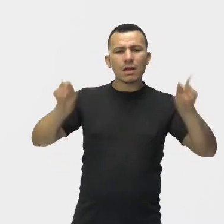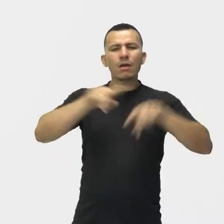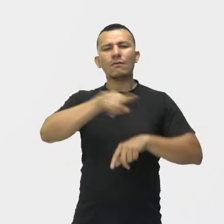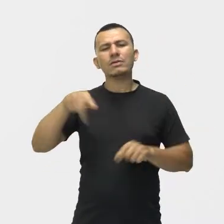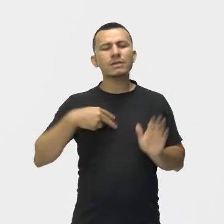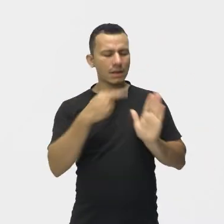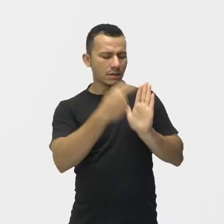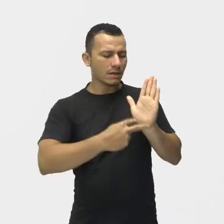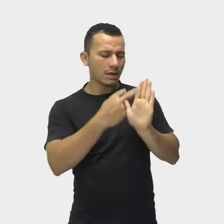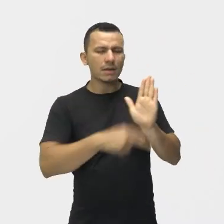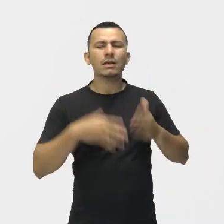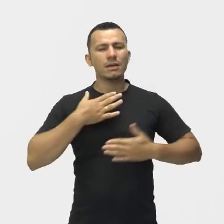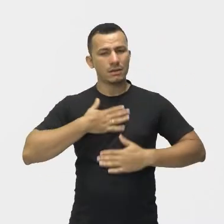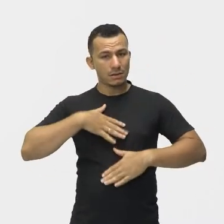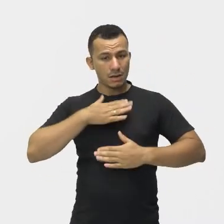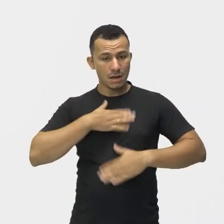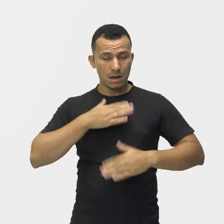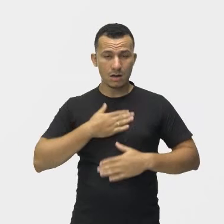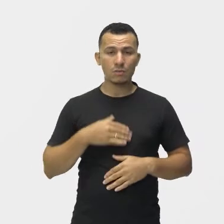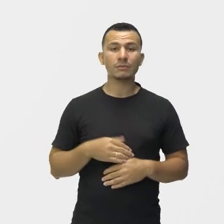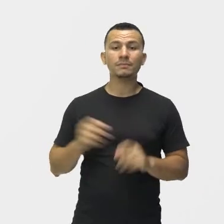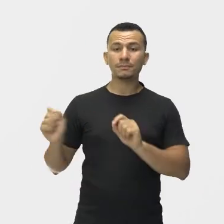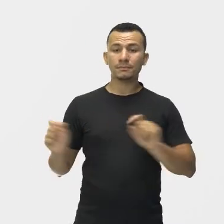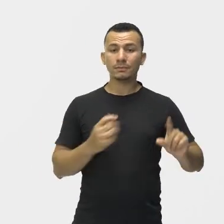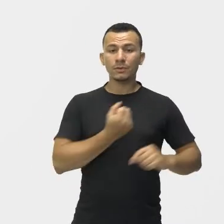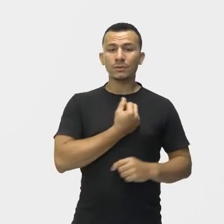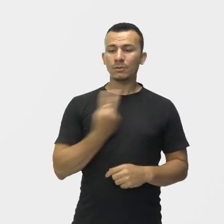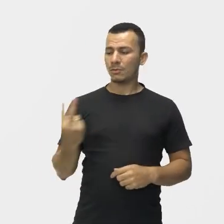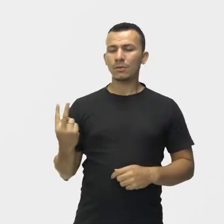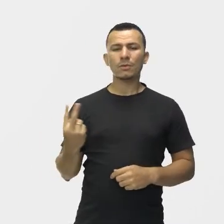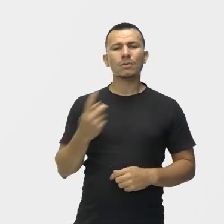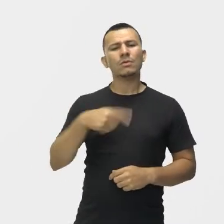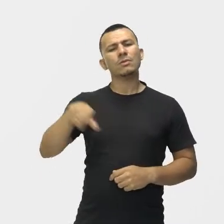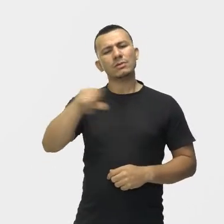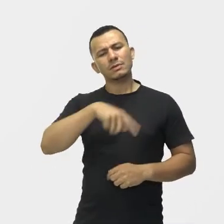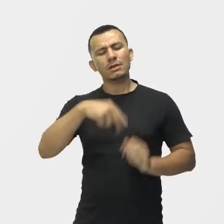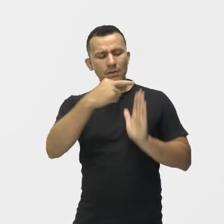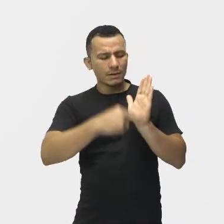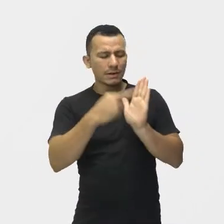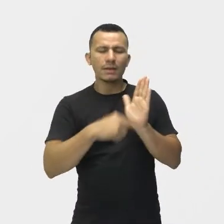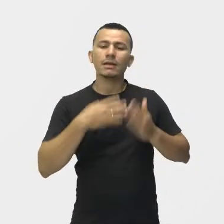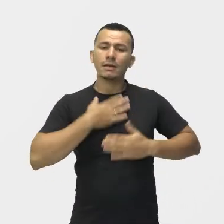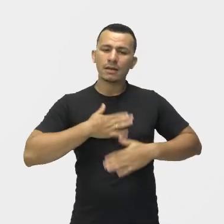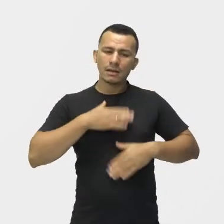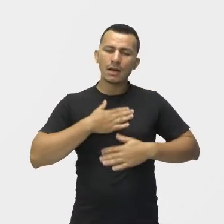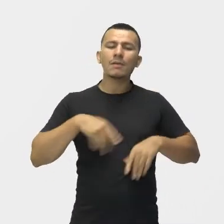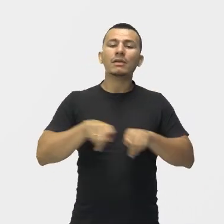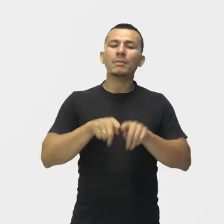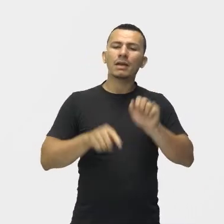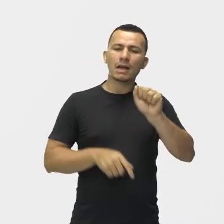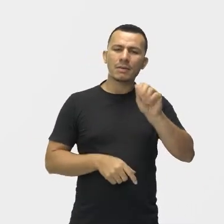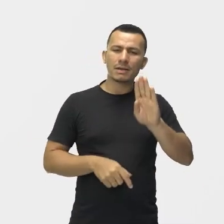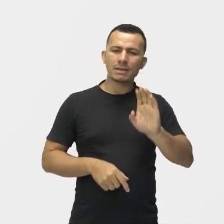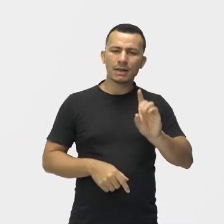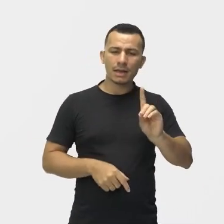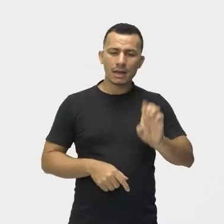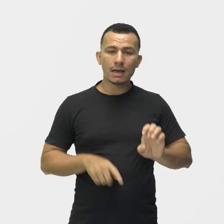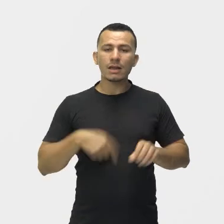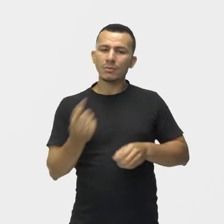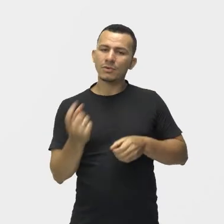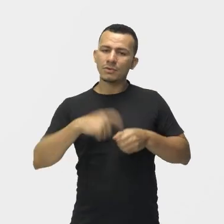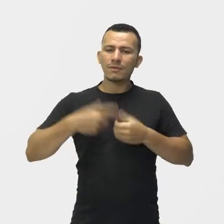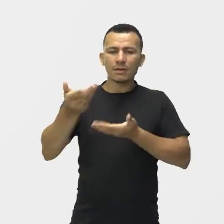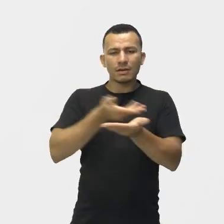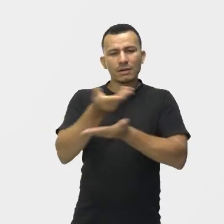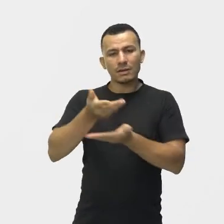com calma. Temos aí a nossa questão de número 2 também, certo? Dê uma lida com calma nas questões, nas alternativas, e daqui a pouco a gente retorna aí